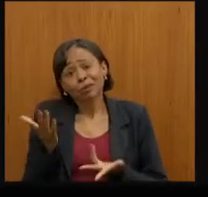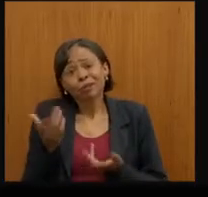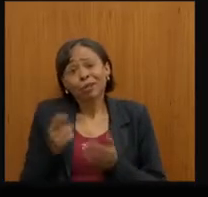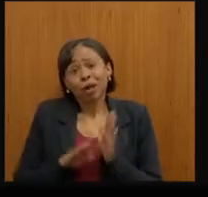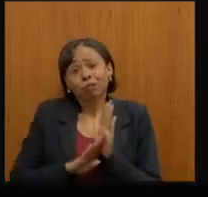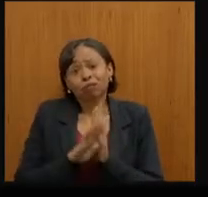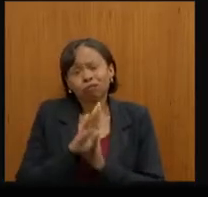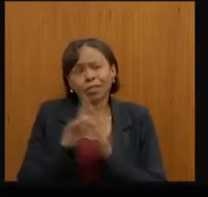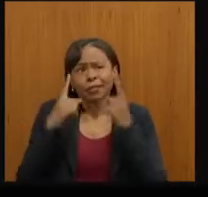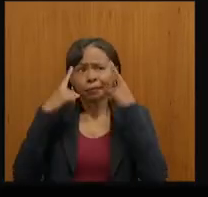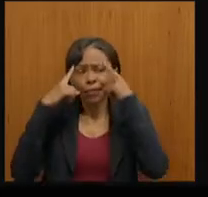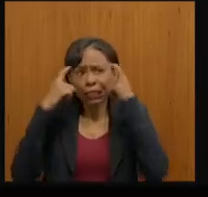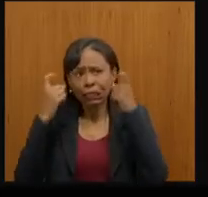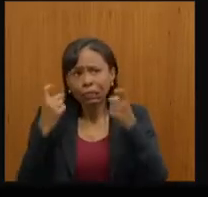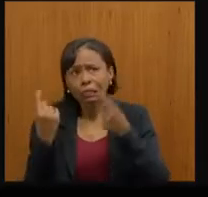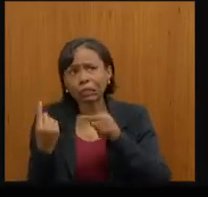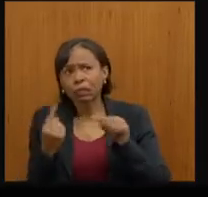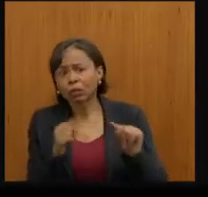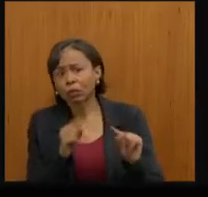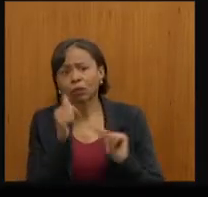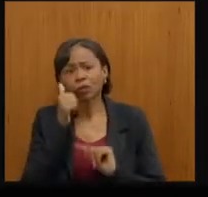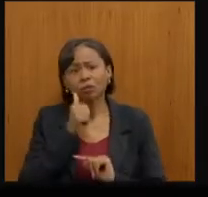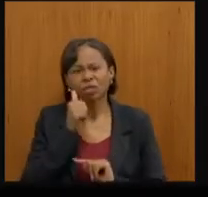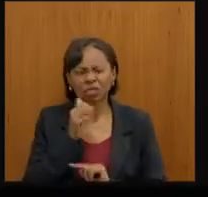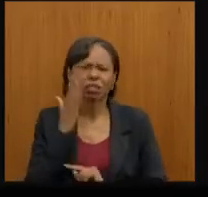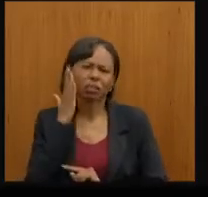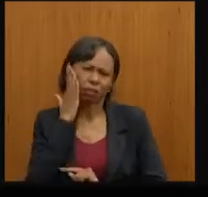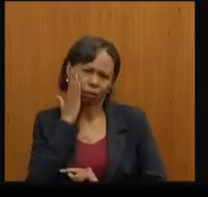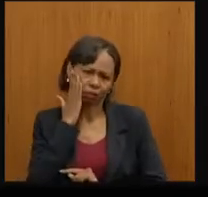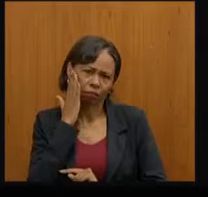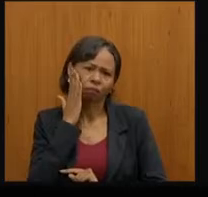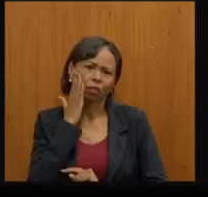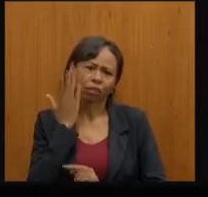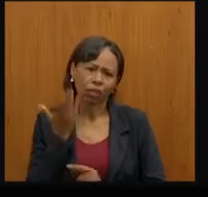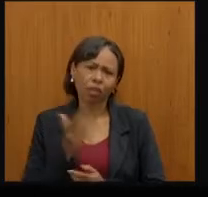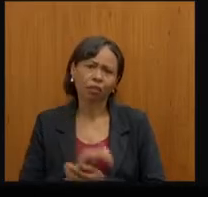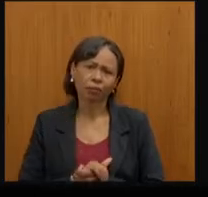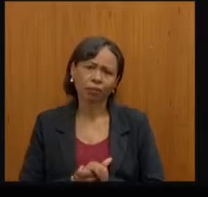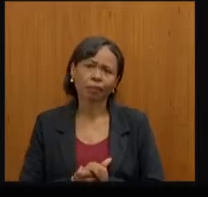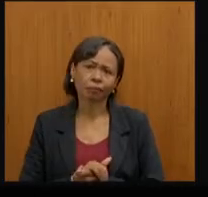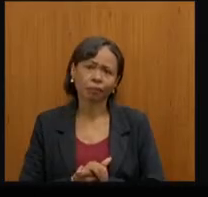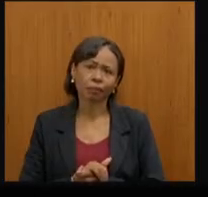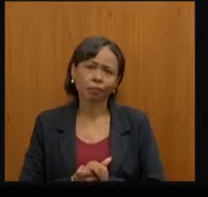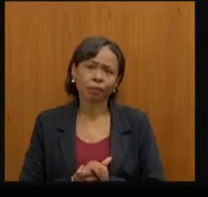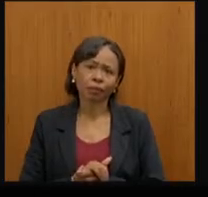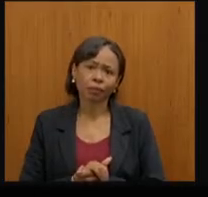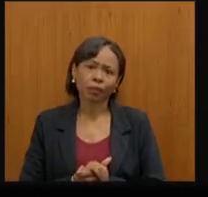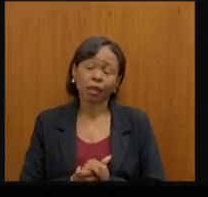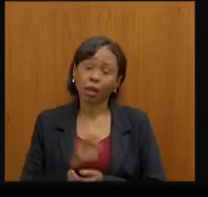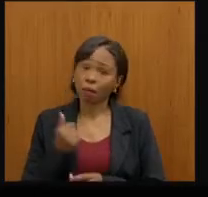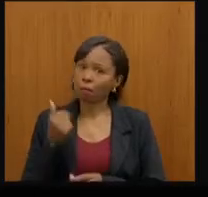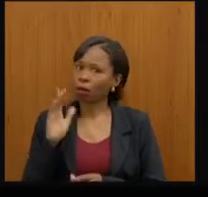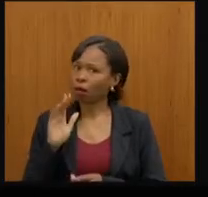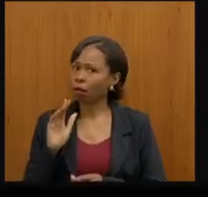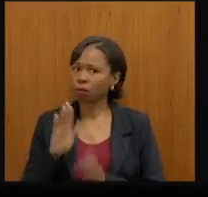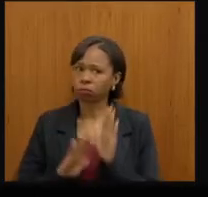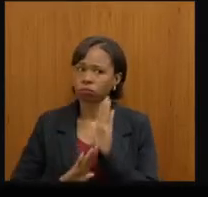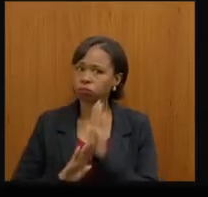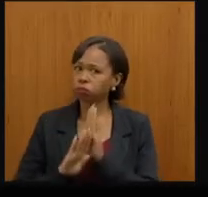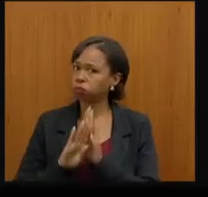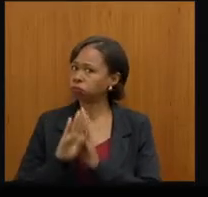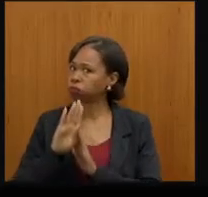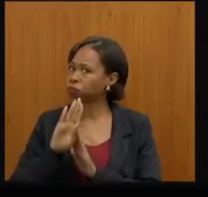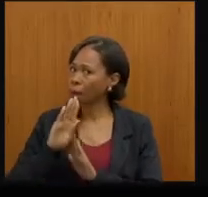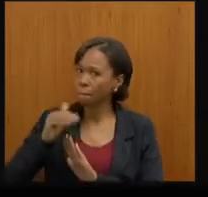violência das mulheres aí como a gente sabe né a oficial Porque existe ela muito maior que muito bem dele